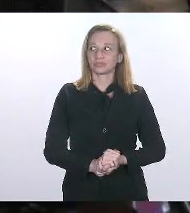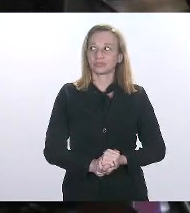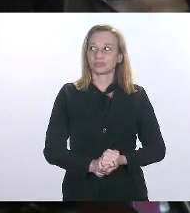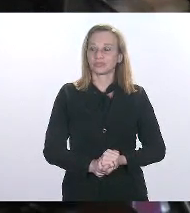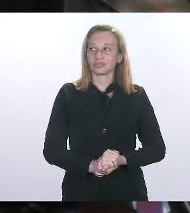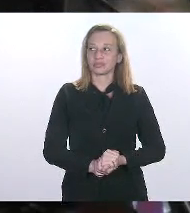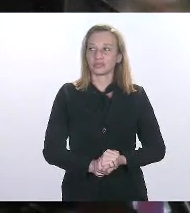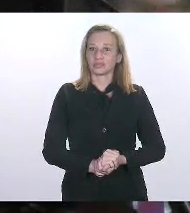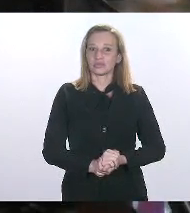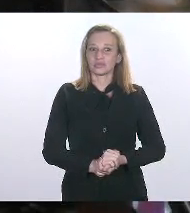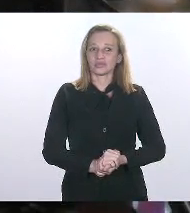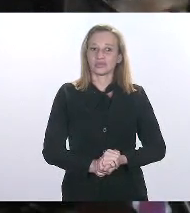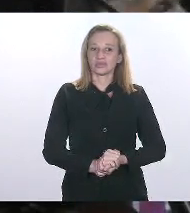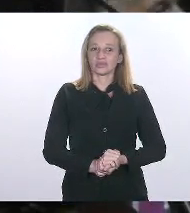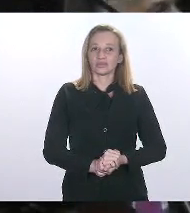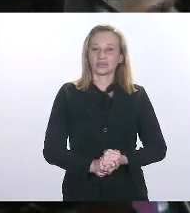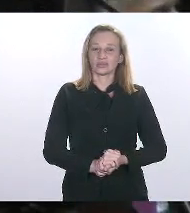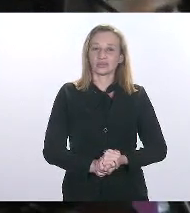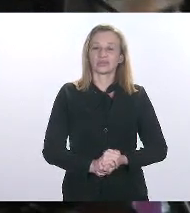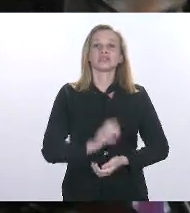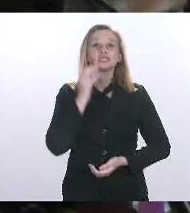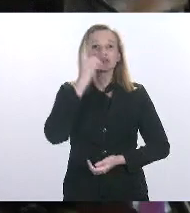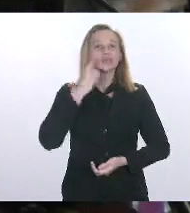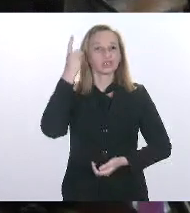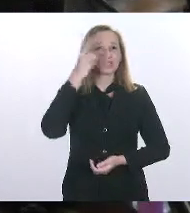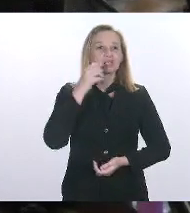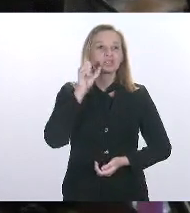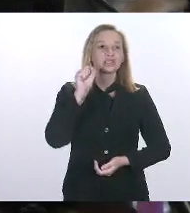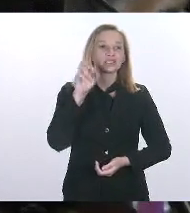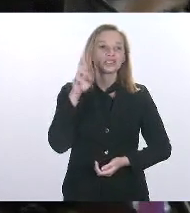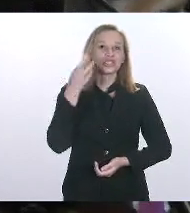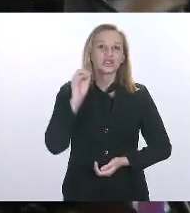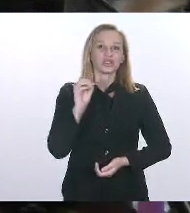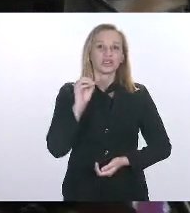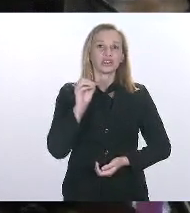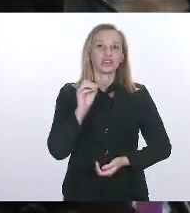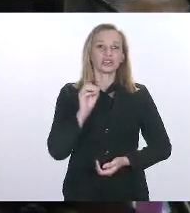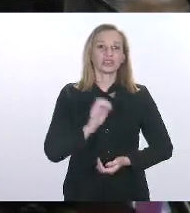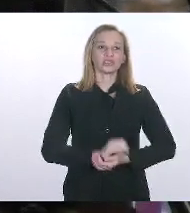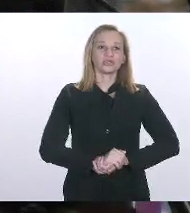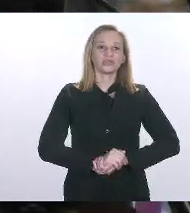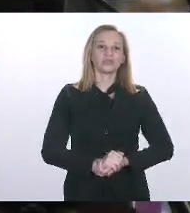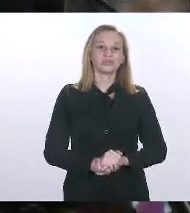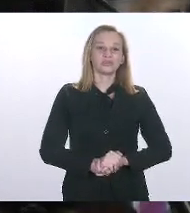Deputado Alexandre Quinoploc. Deputado Sérgio Fernandes.